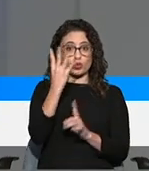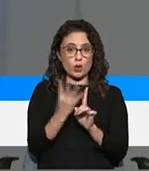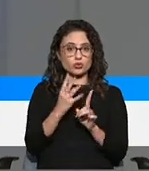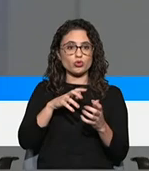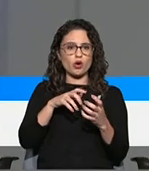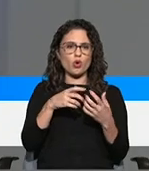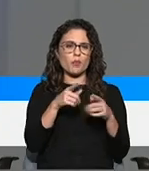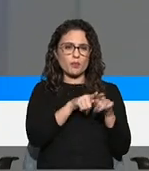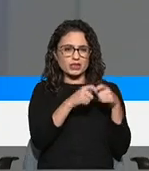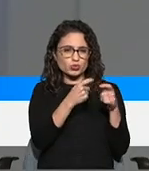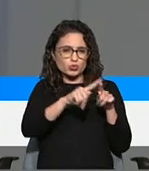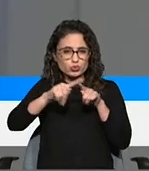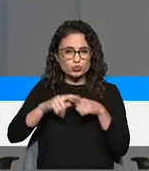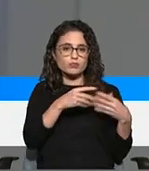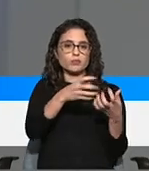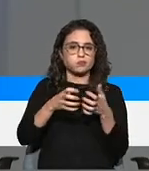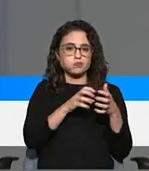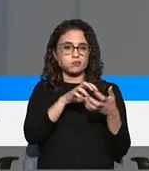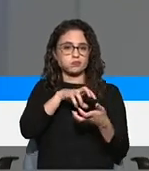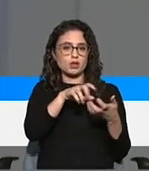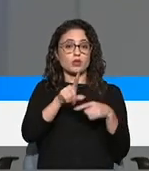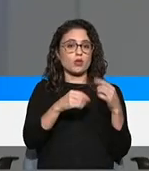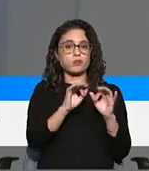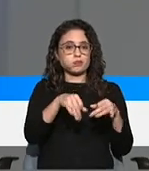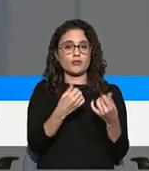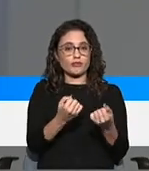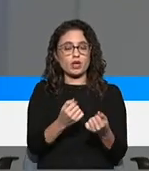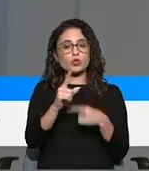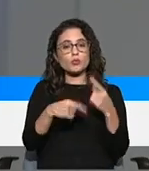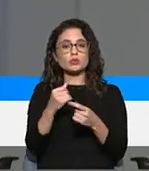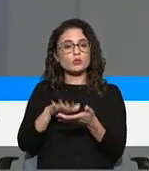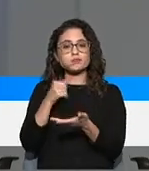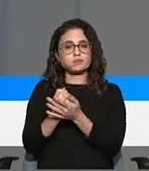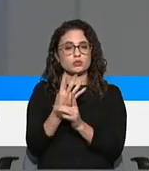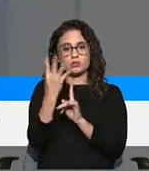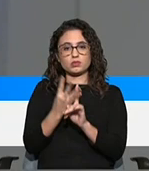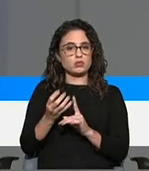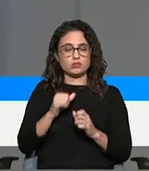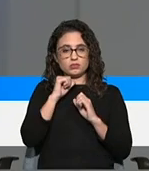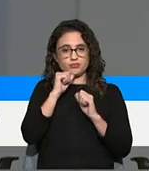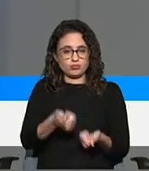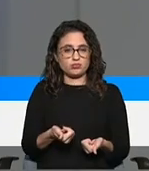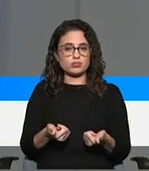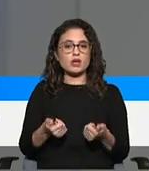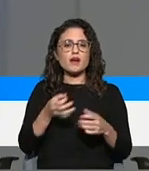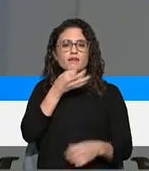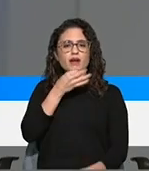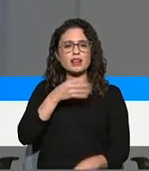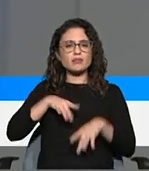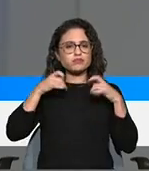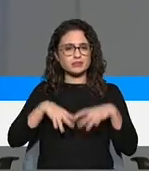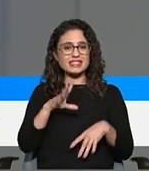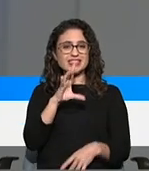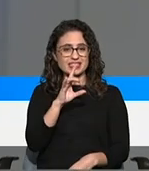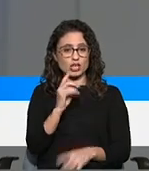22 não se não conseguiu completar o mandato e agora não consegue completar o mandato e portanto e e e e nós falamos em 16 demissões em dois anos Mas